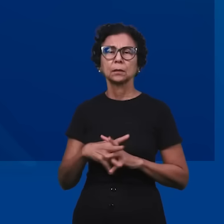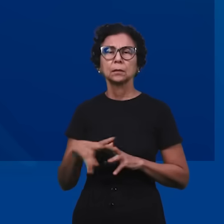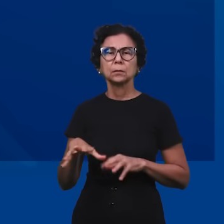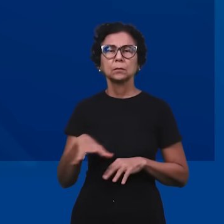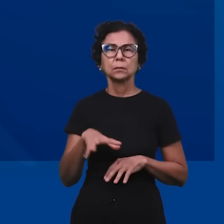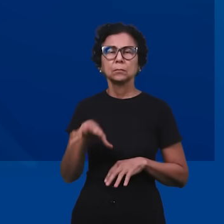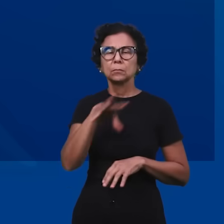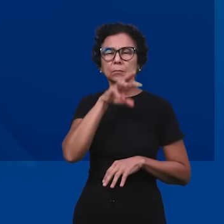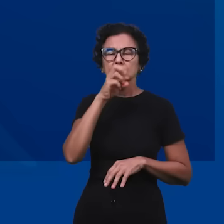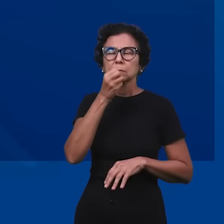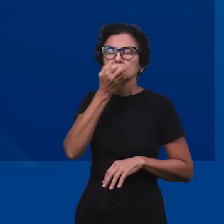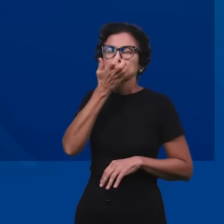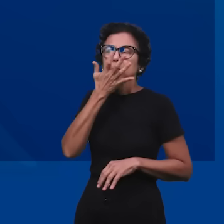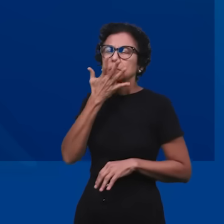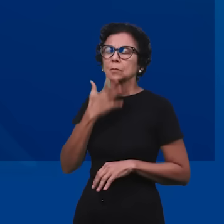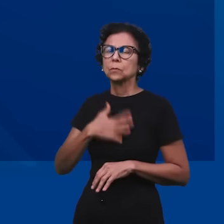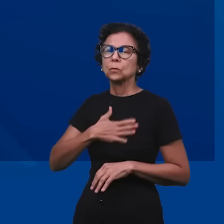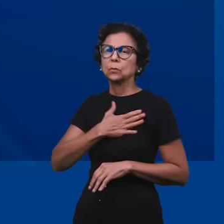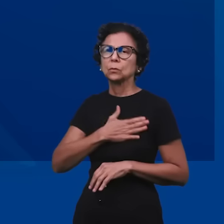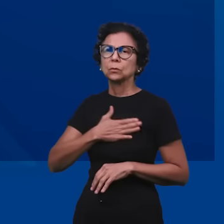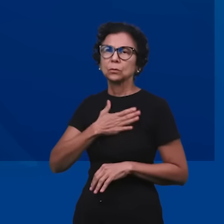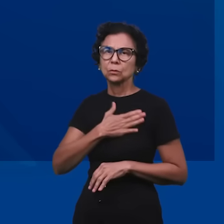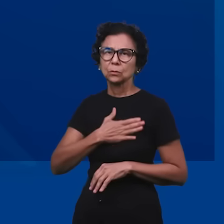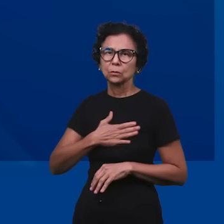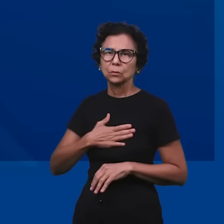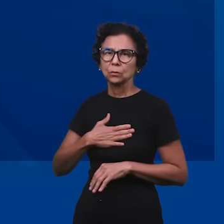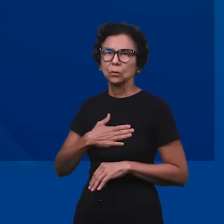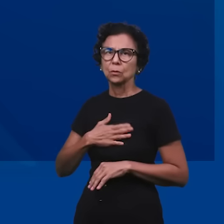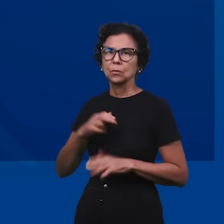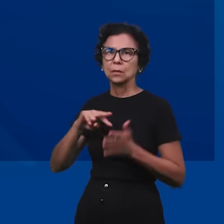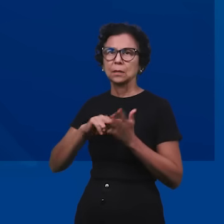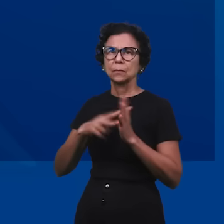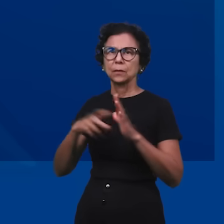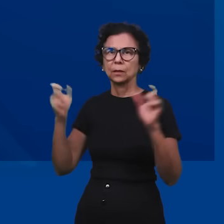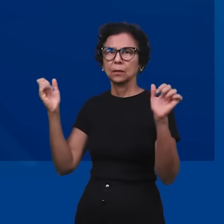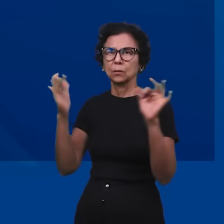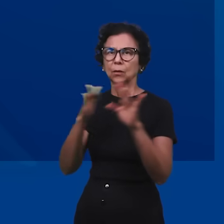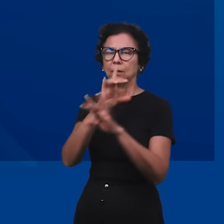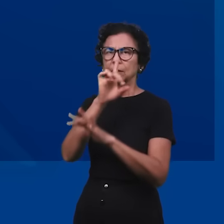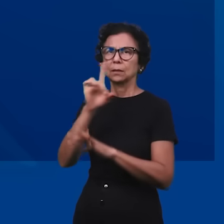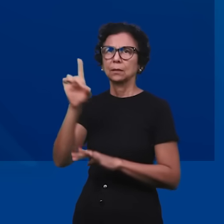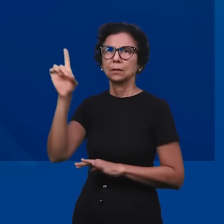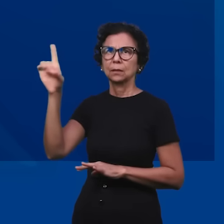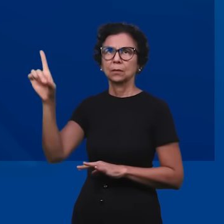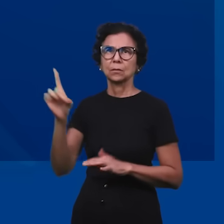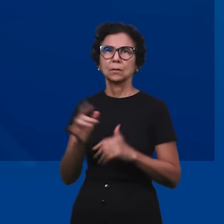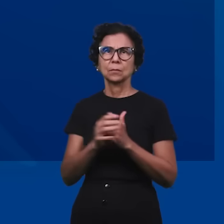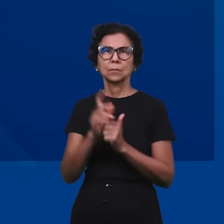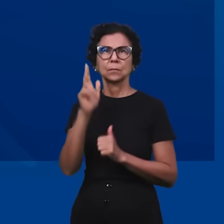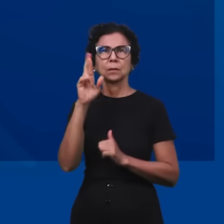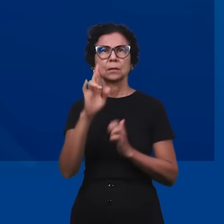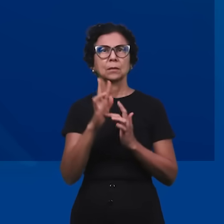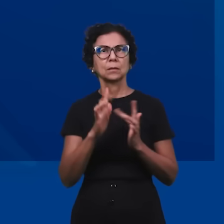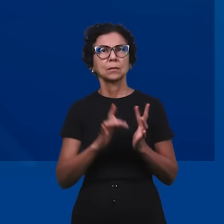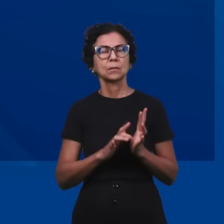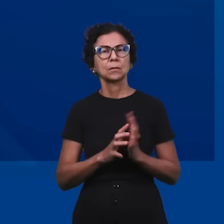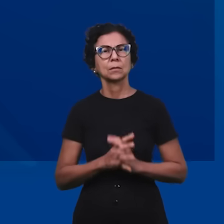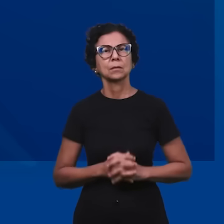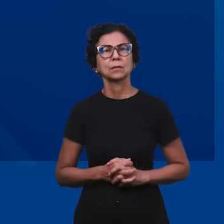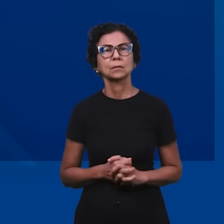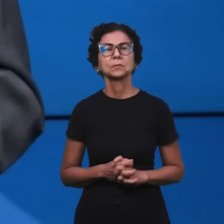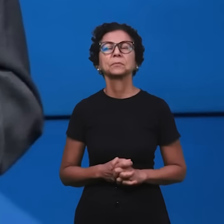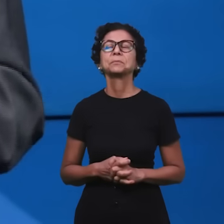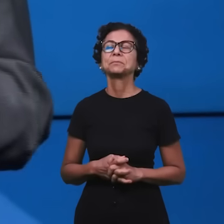glorificação a Deus, que também encontramos em Lucas 5:25-26. Amém? A paz do Senhor